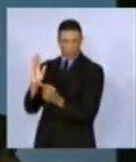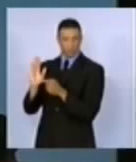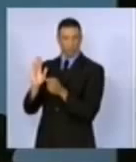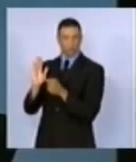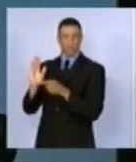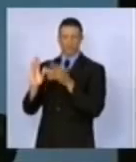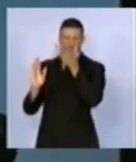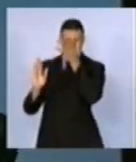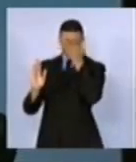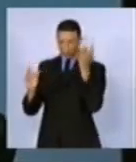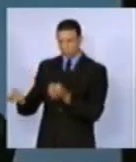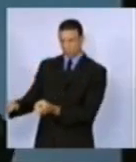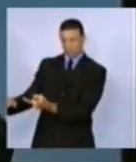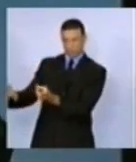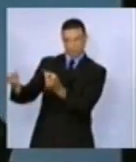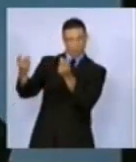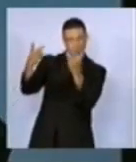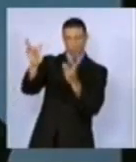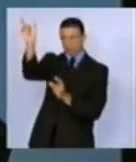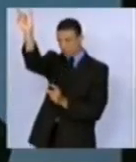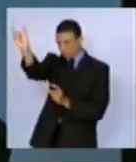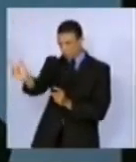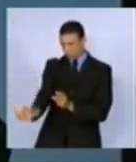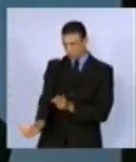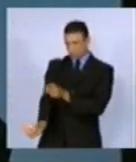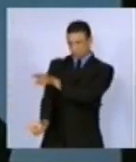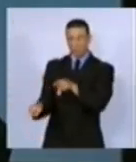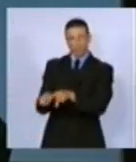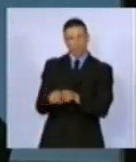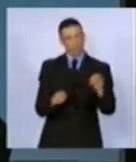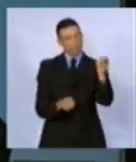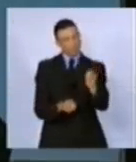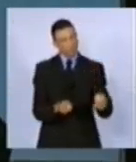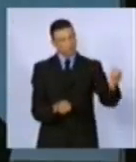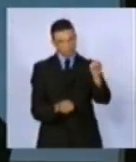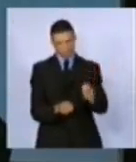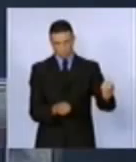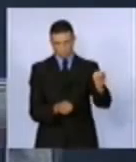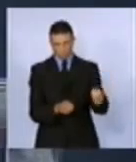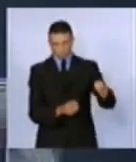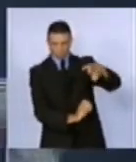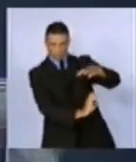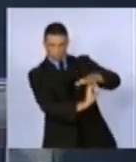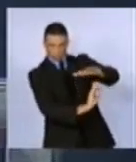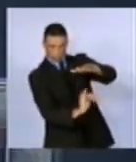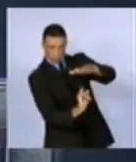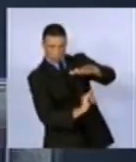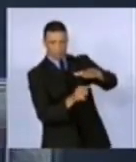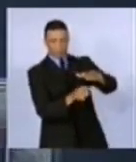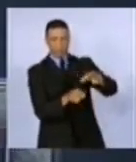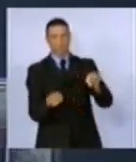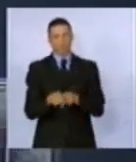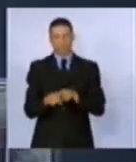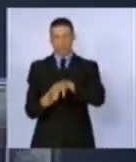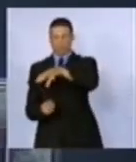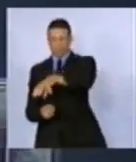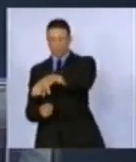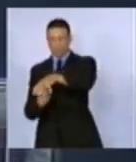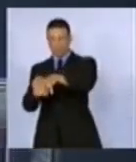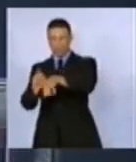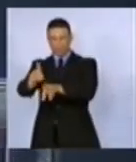fornecedores de cana de açúcar pessoa física as associações de fornecedores de Cana ou seja entidades representativas e as unidades